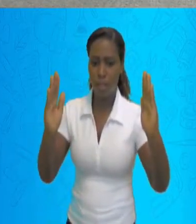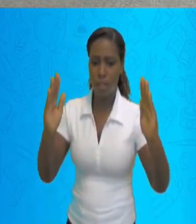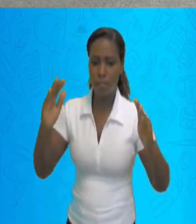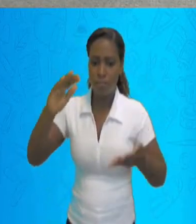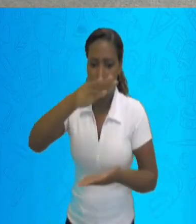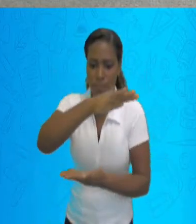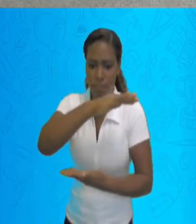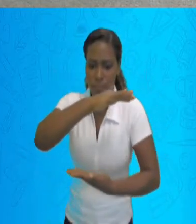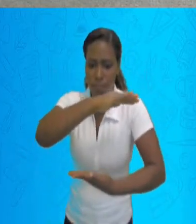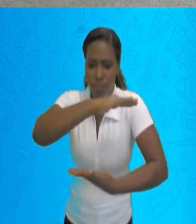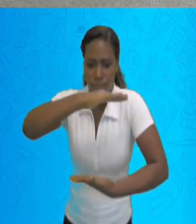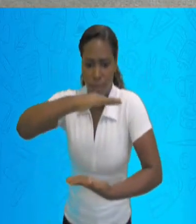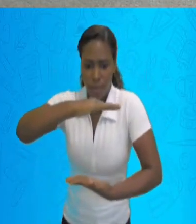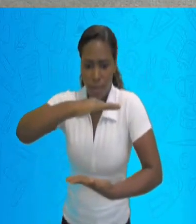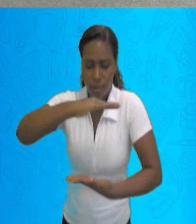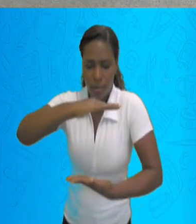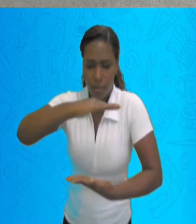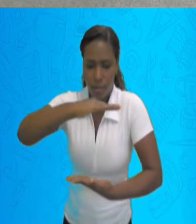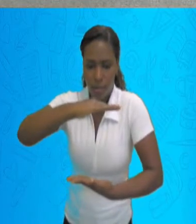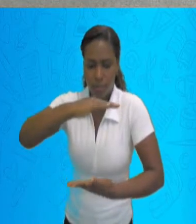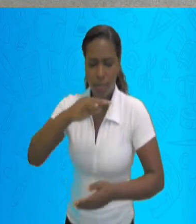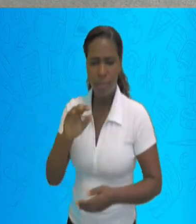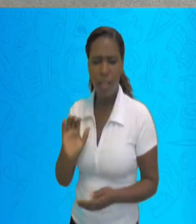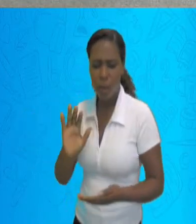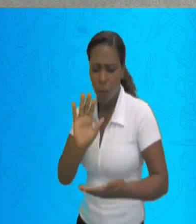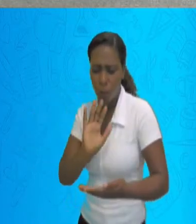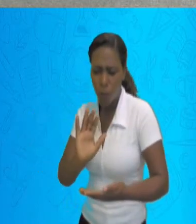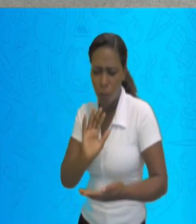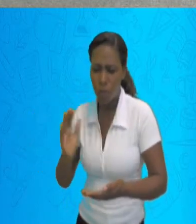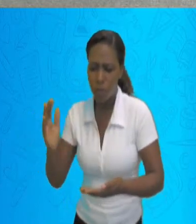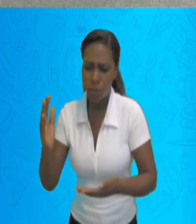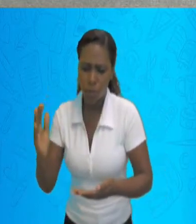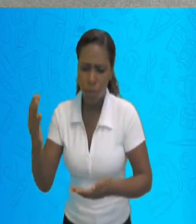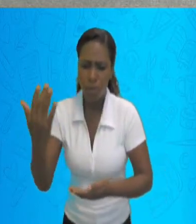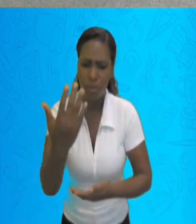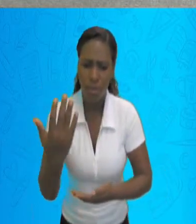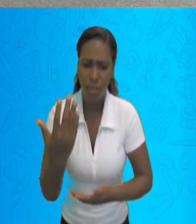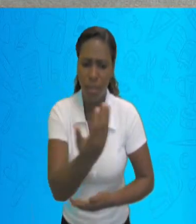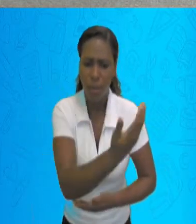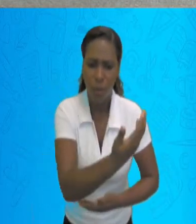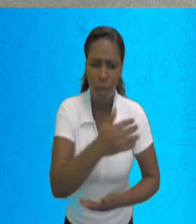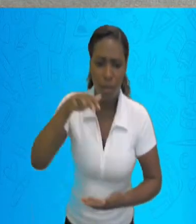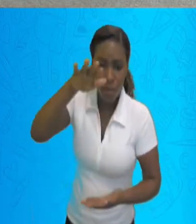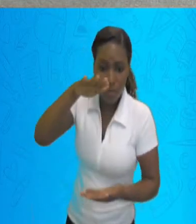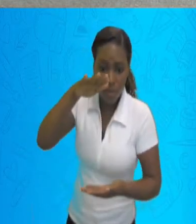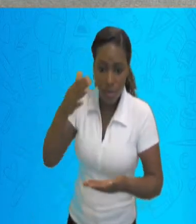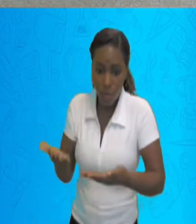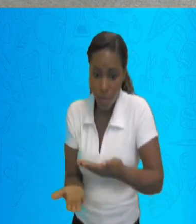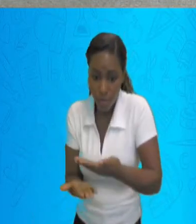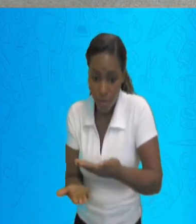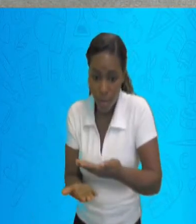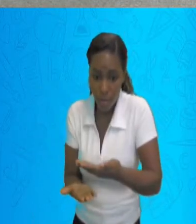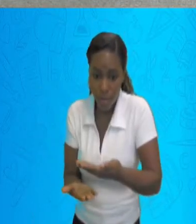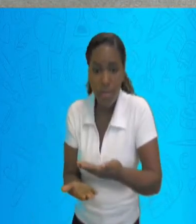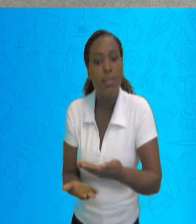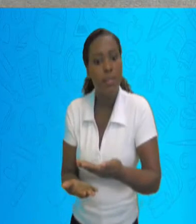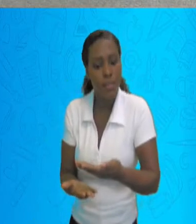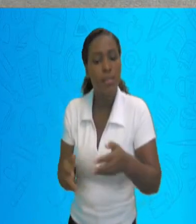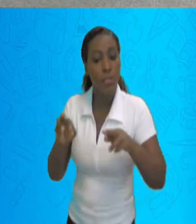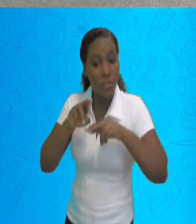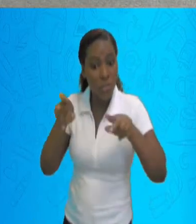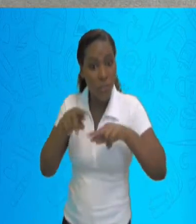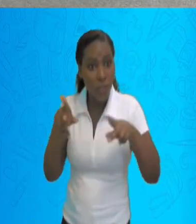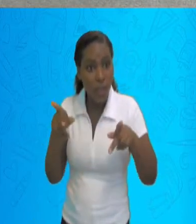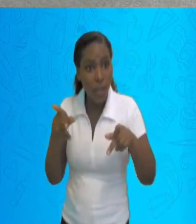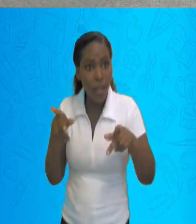parte de um número do dado é uma face. Então, a face seria o quê? O lado, essa parte aqui laranja